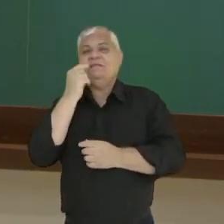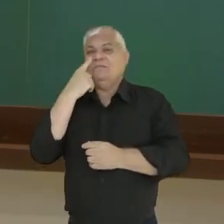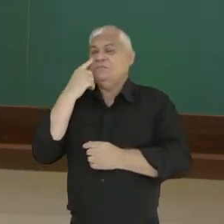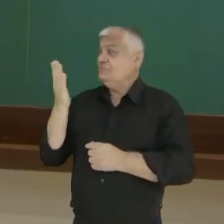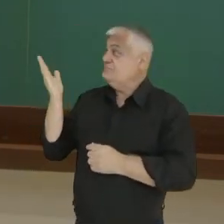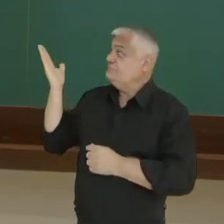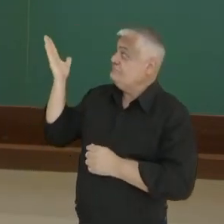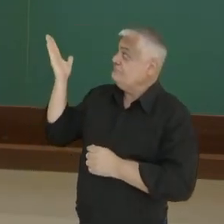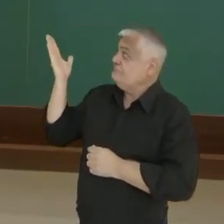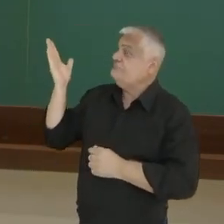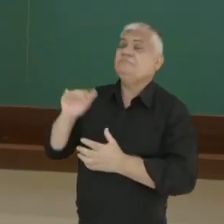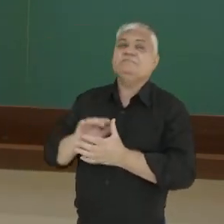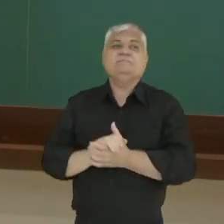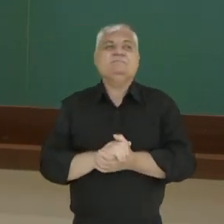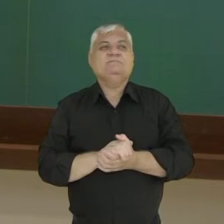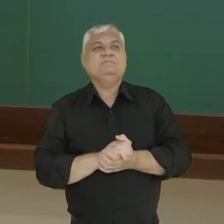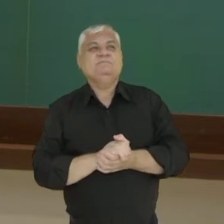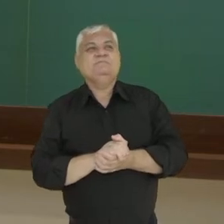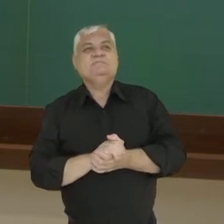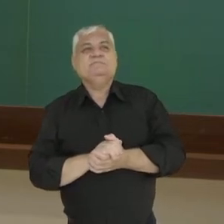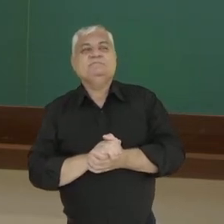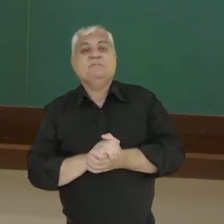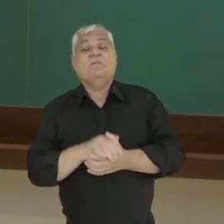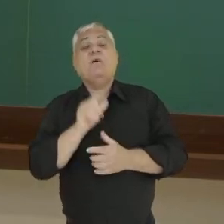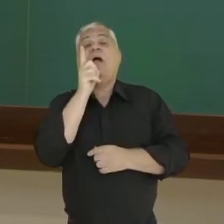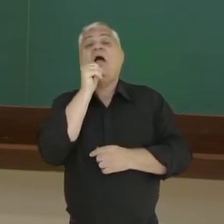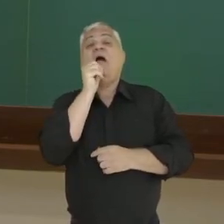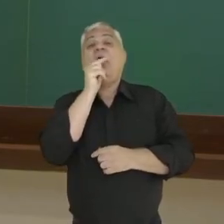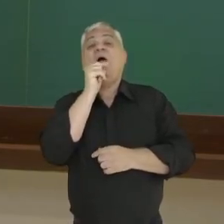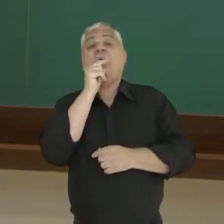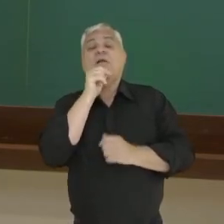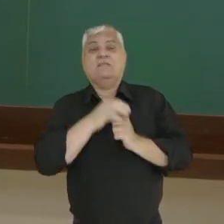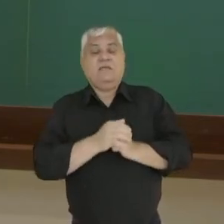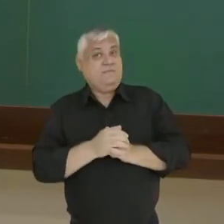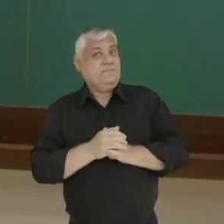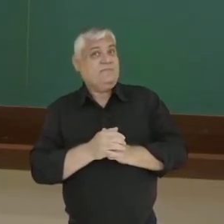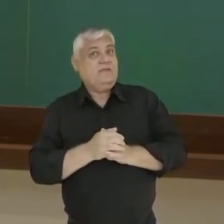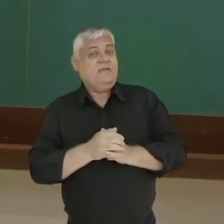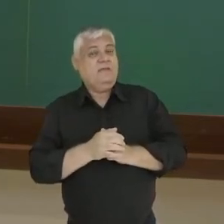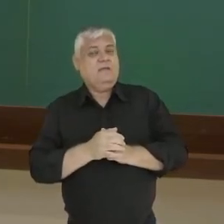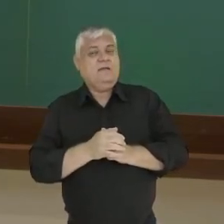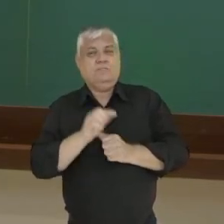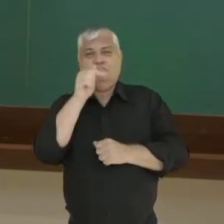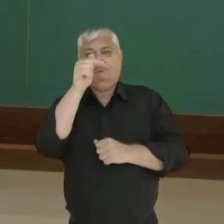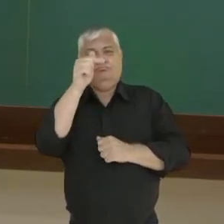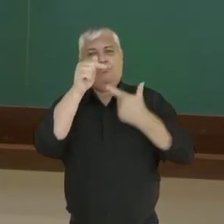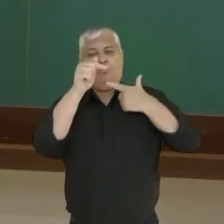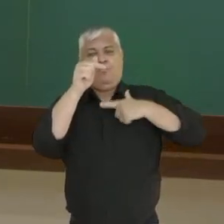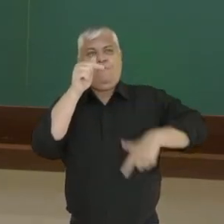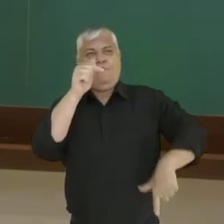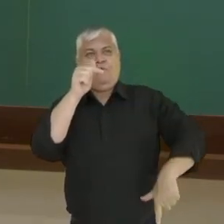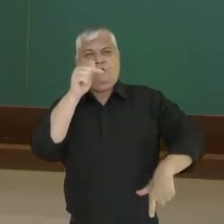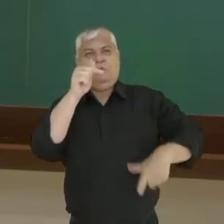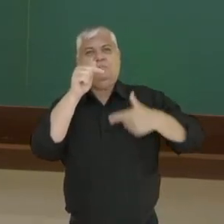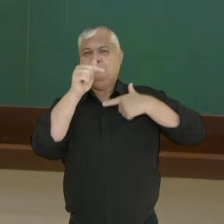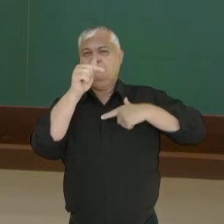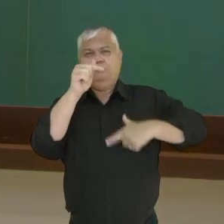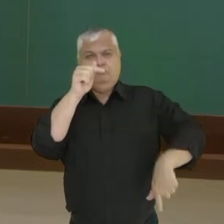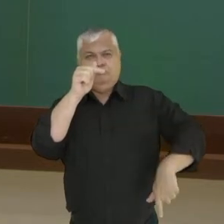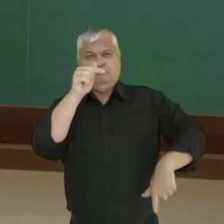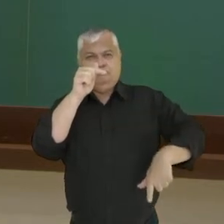pessoal. Conhecemos o pH da água. A água tem o pH neutro, né? Então, igual a